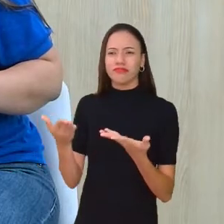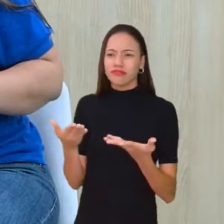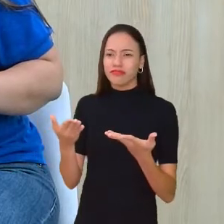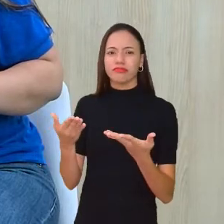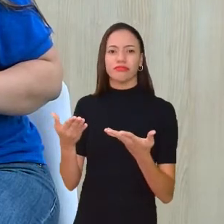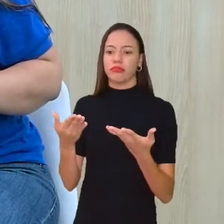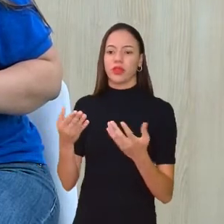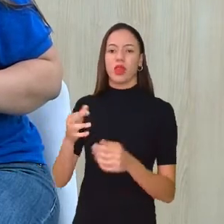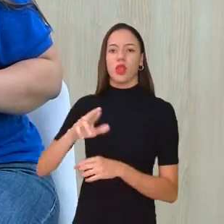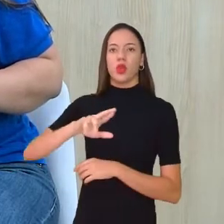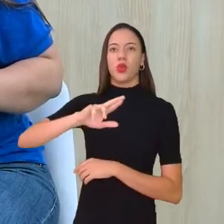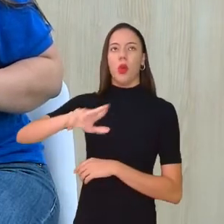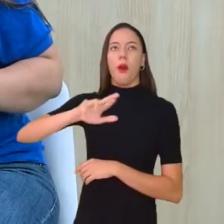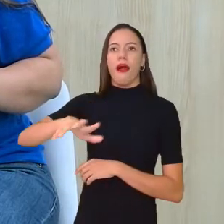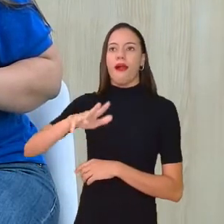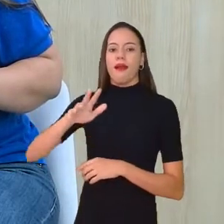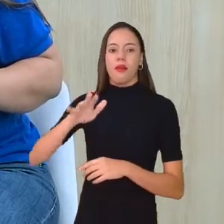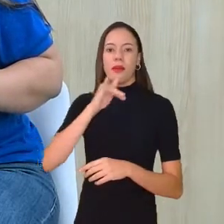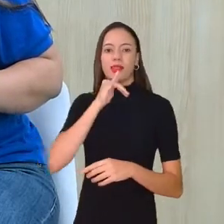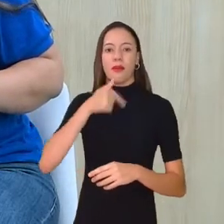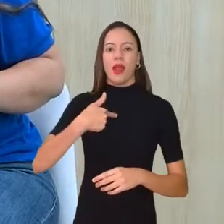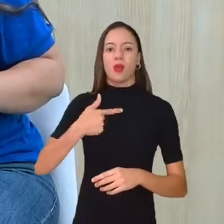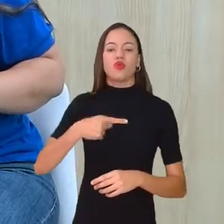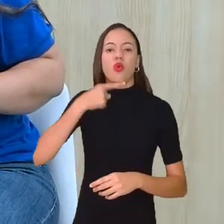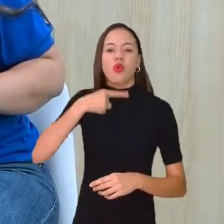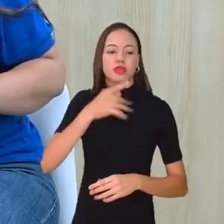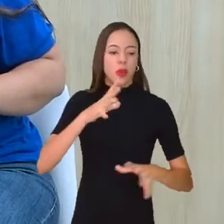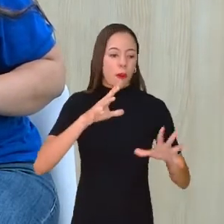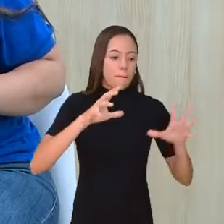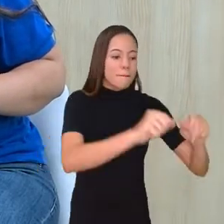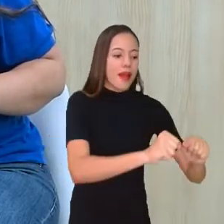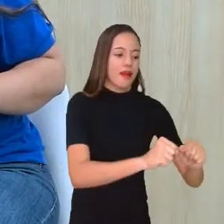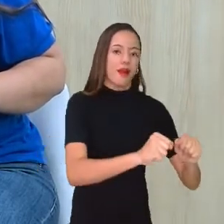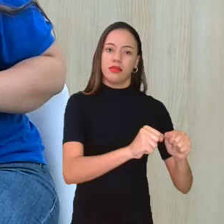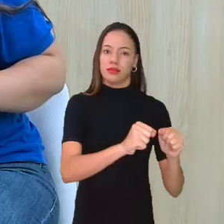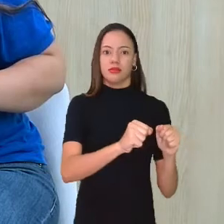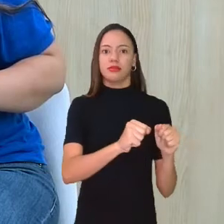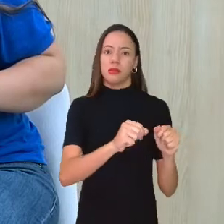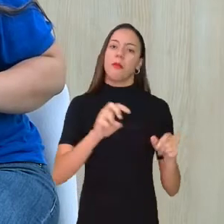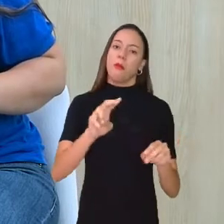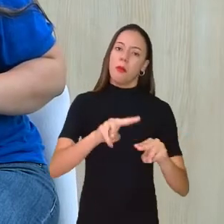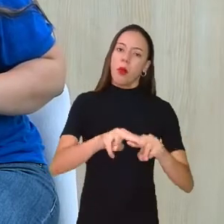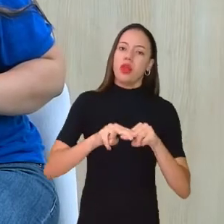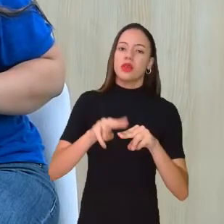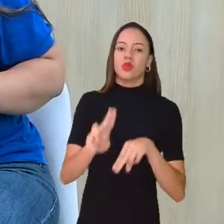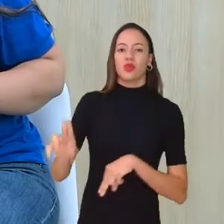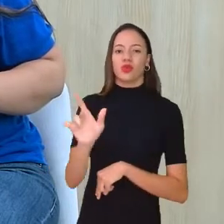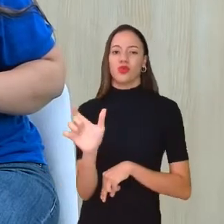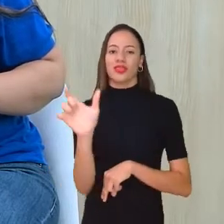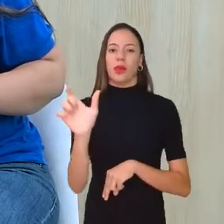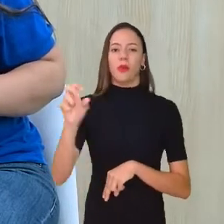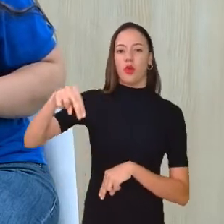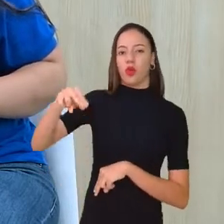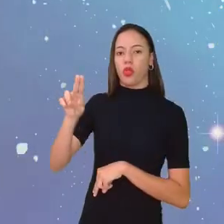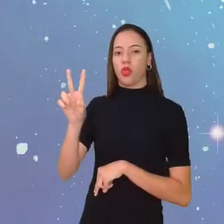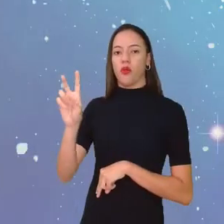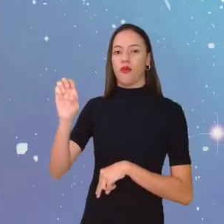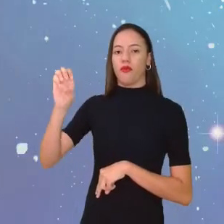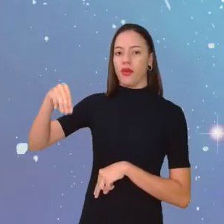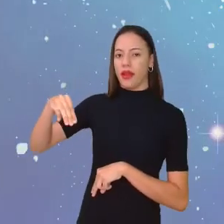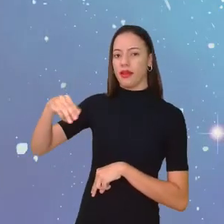está fisicamente, é como se estivesse em outro lugar. Então se Exatamente. utiliza esse termo. Dá uma olhadinha na tela aí e a gente